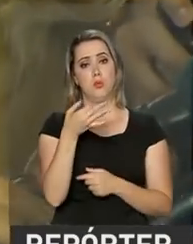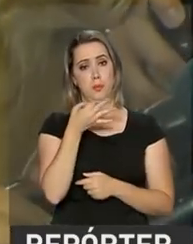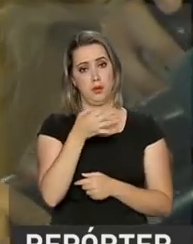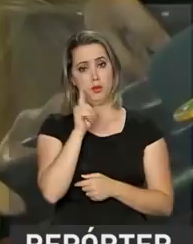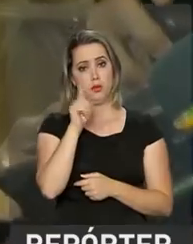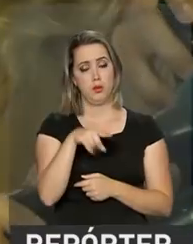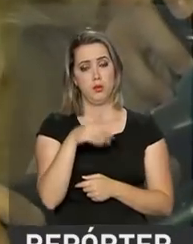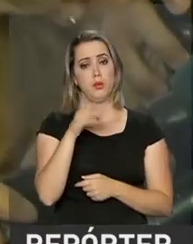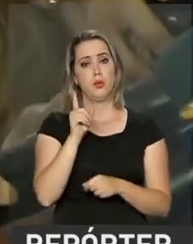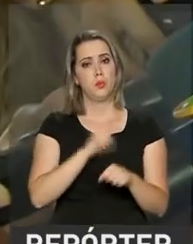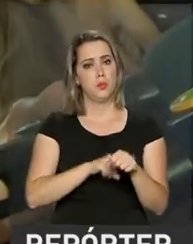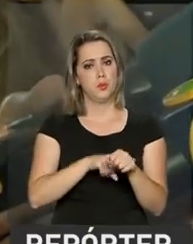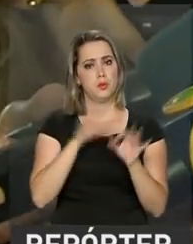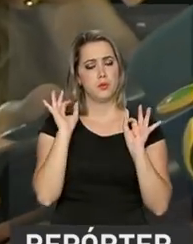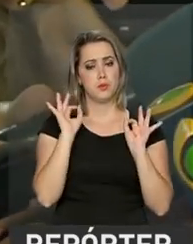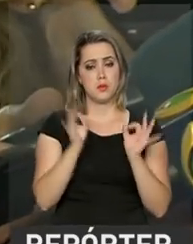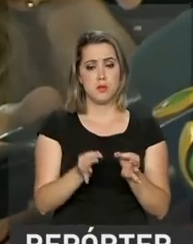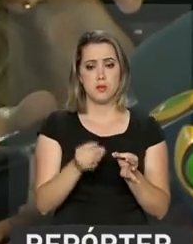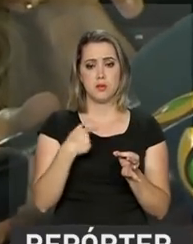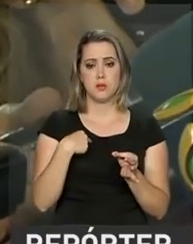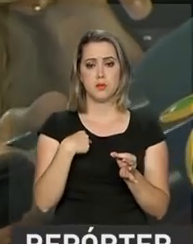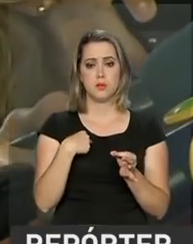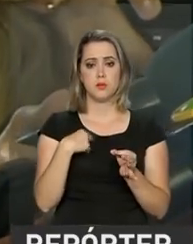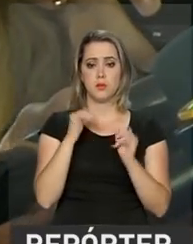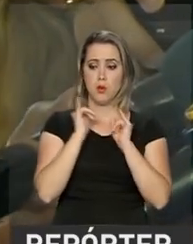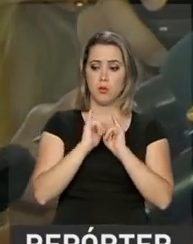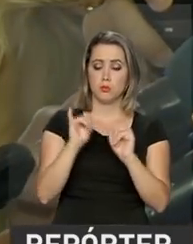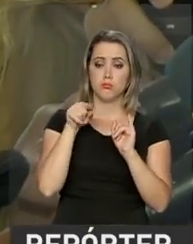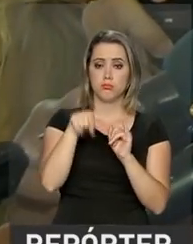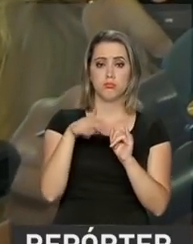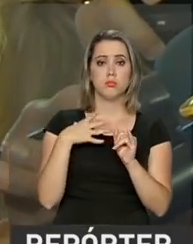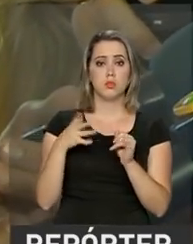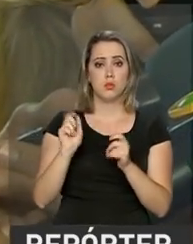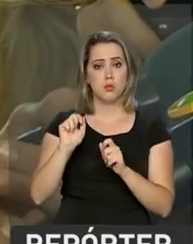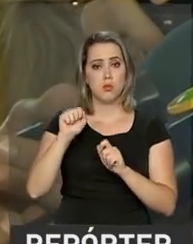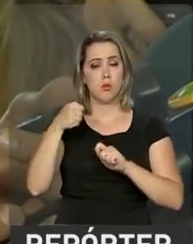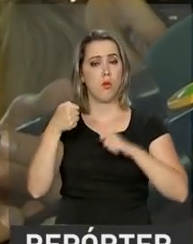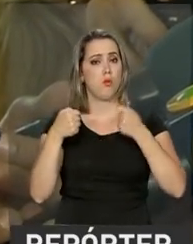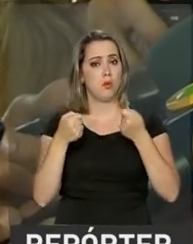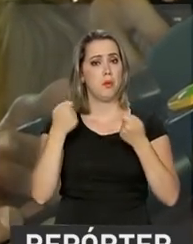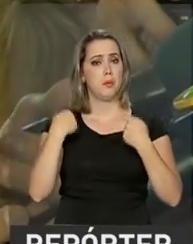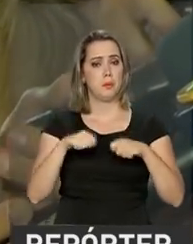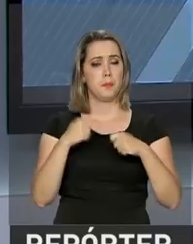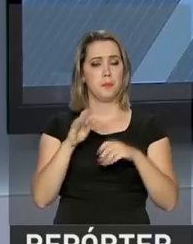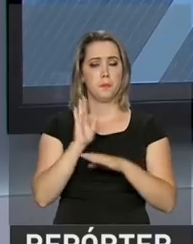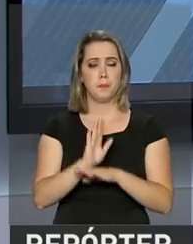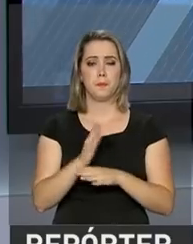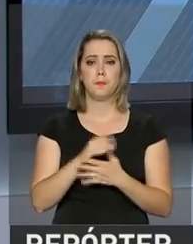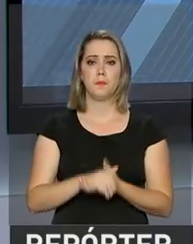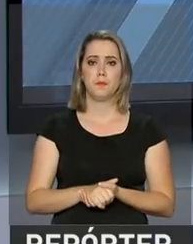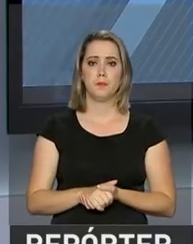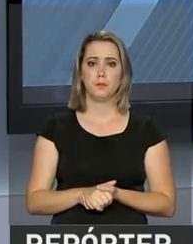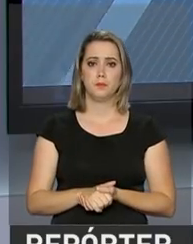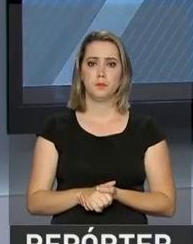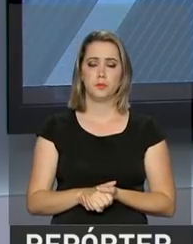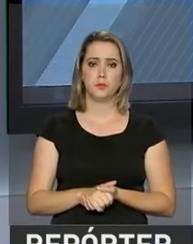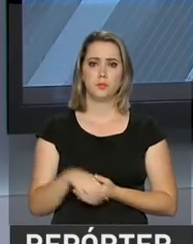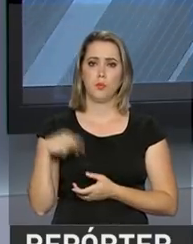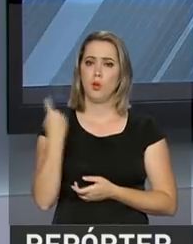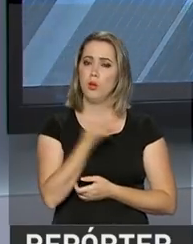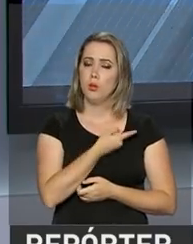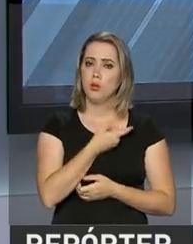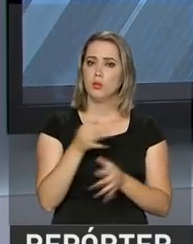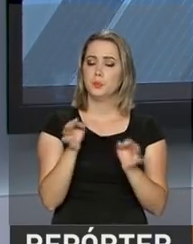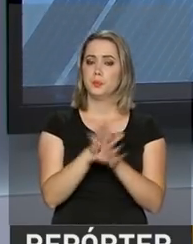o momento portanto que tem um efeito importante disse o goleiro reserva que nós estamos